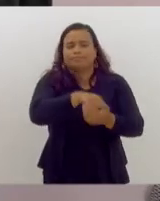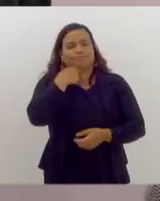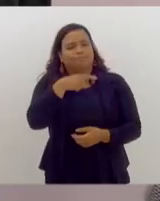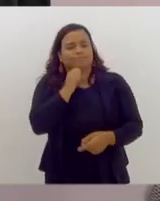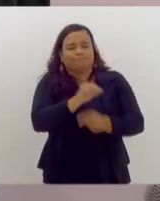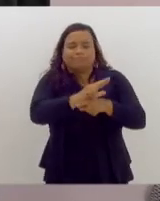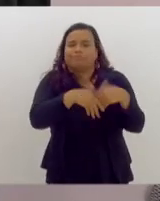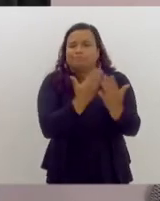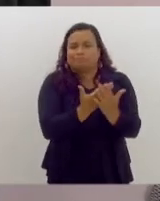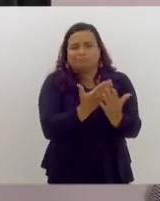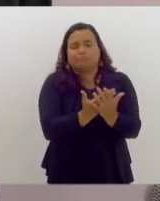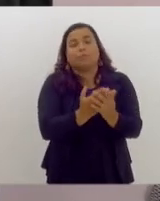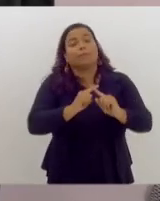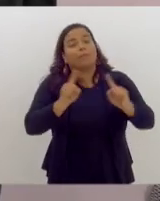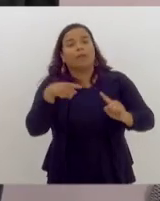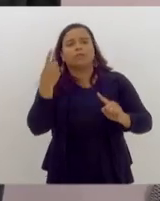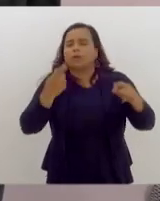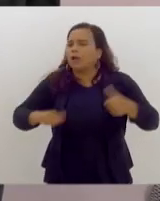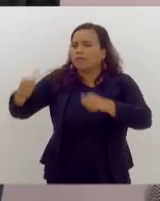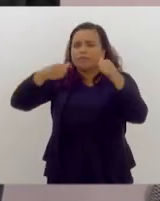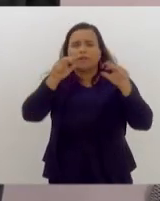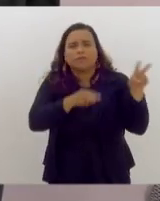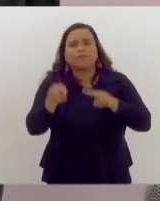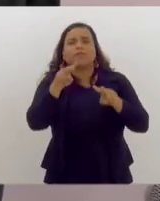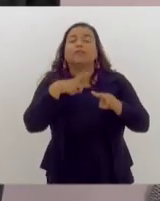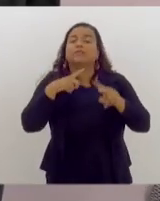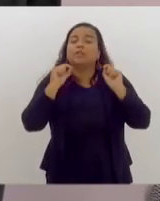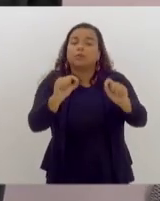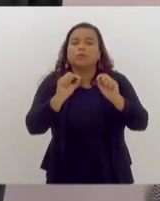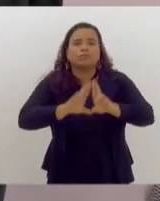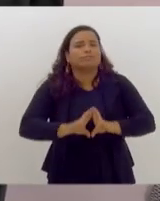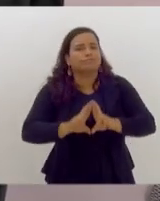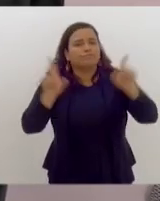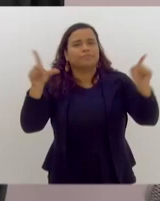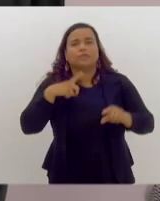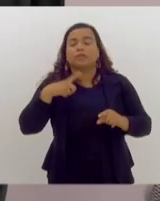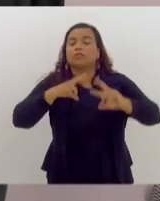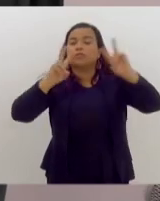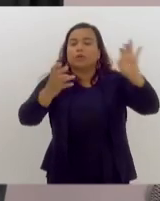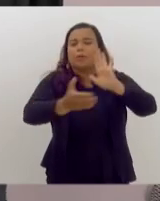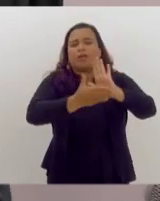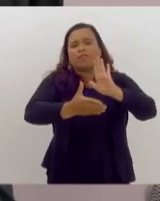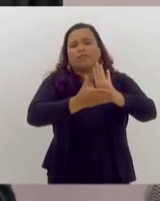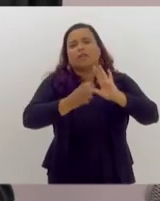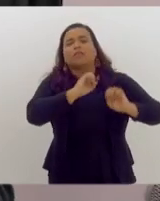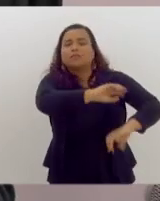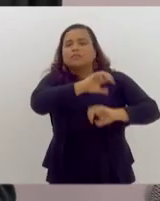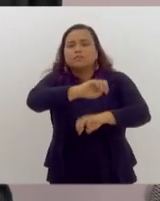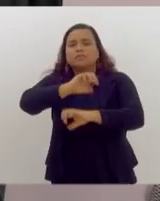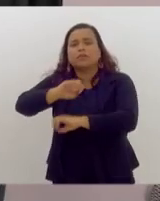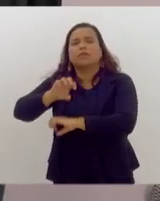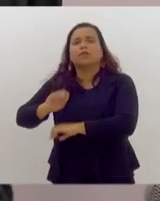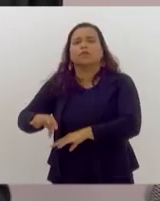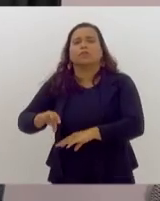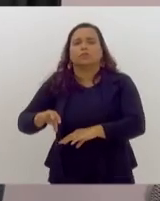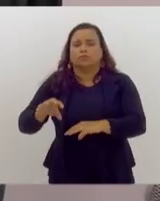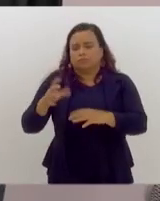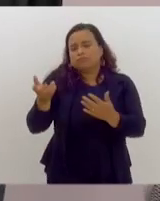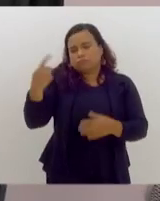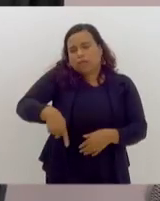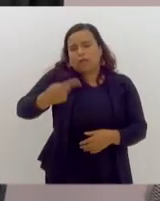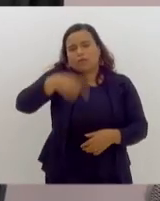outro lado, a gente avalia que tem uma distorção na questão da oferta do ensino no